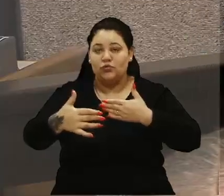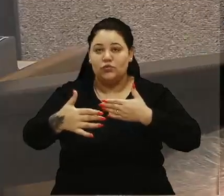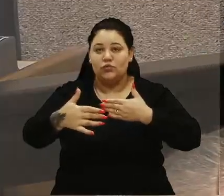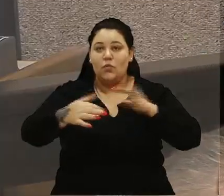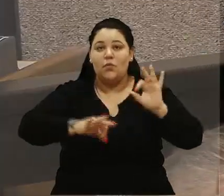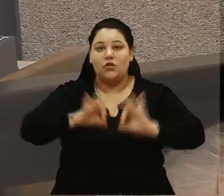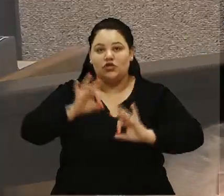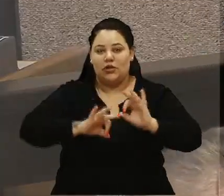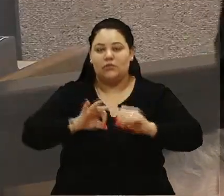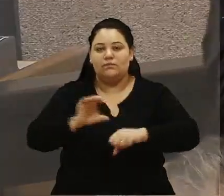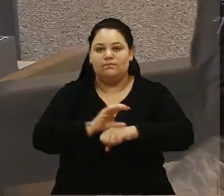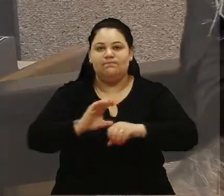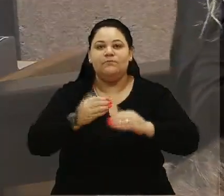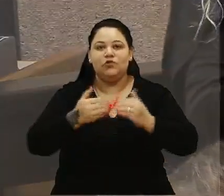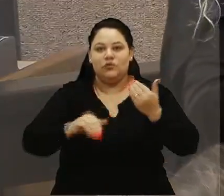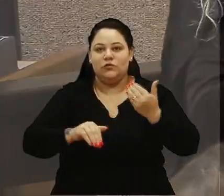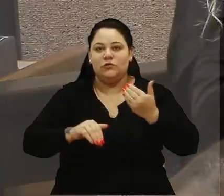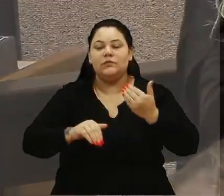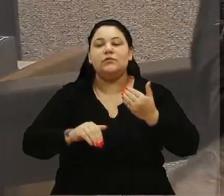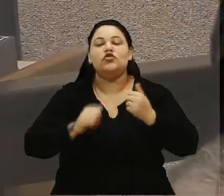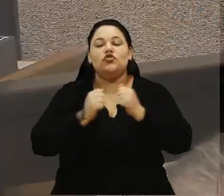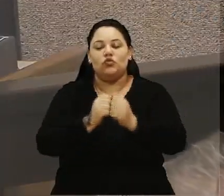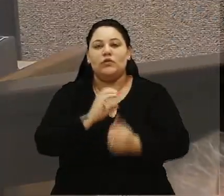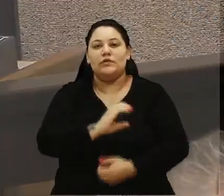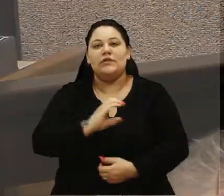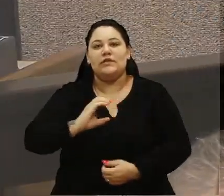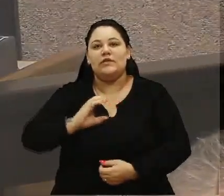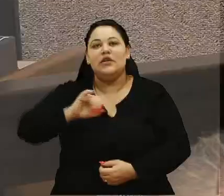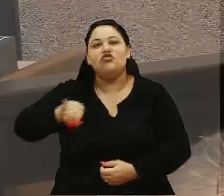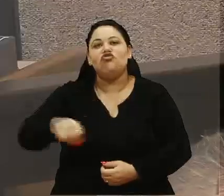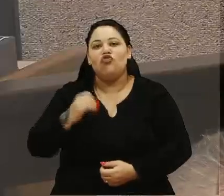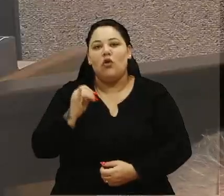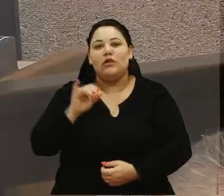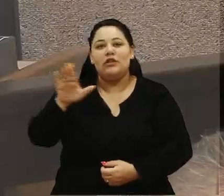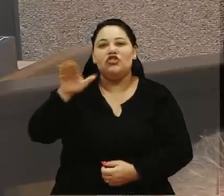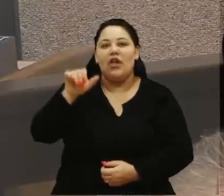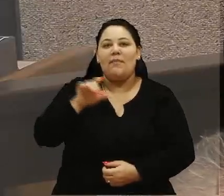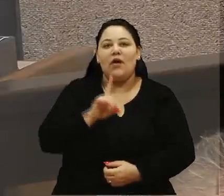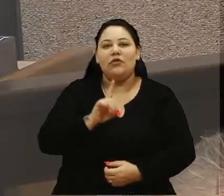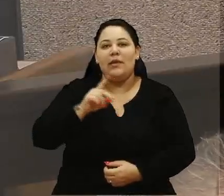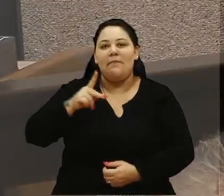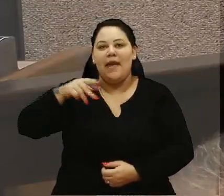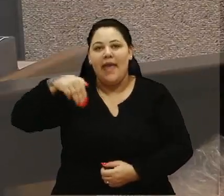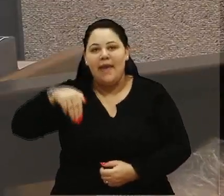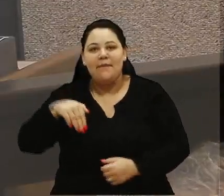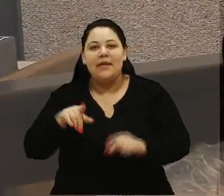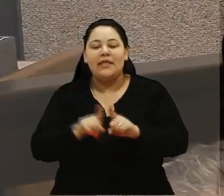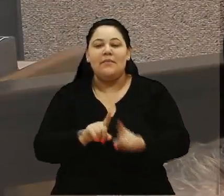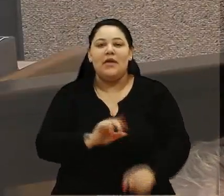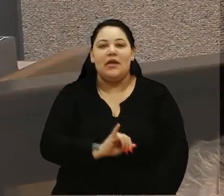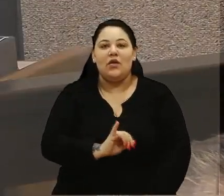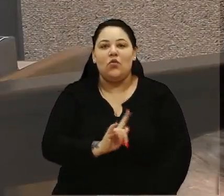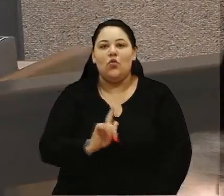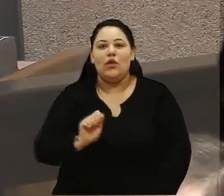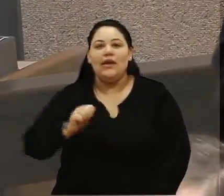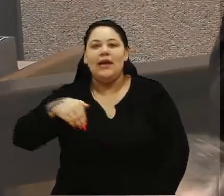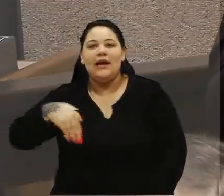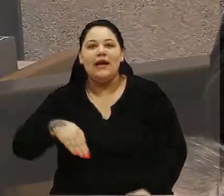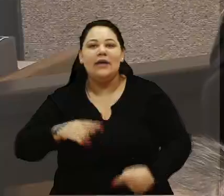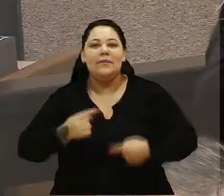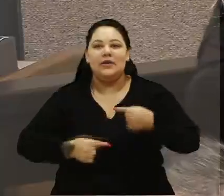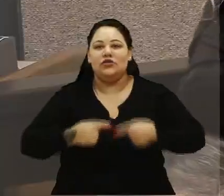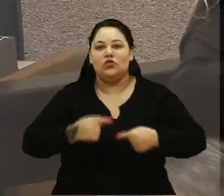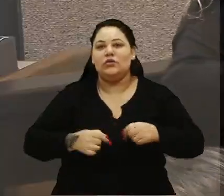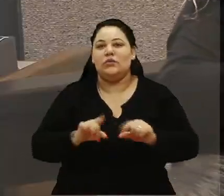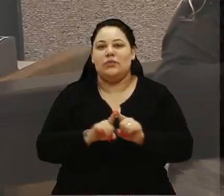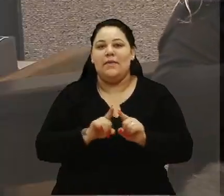constitucionalidade, inclusive, junto com a CCJ, de estar chamando o DPM e o IGAN para essas discussões também.